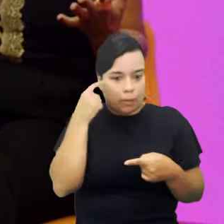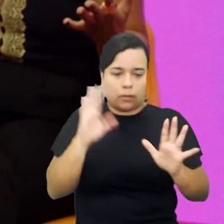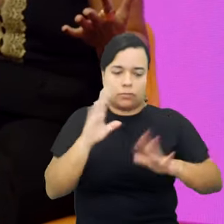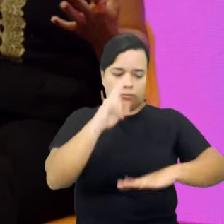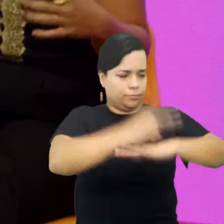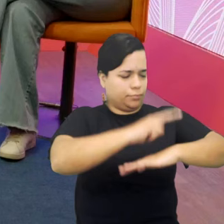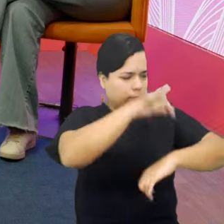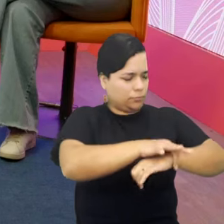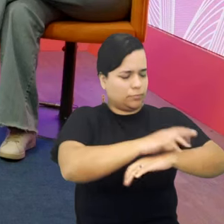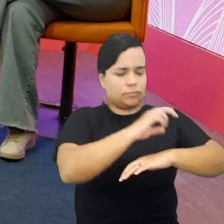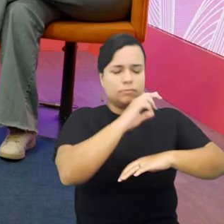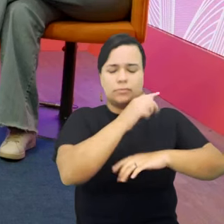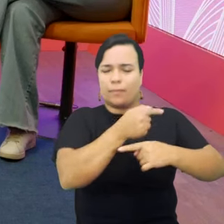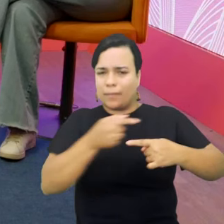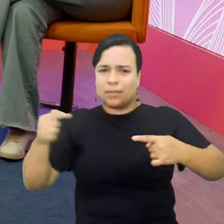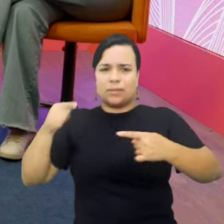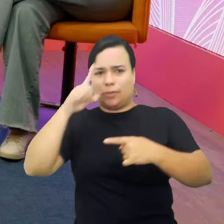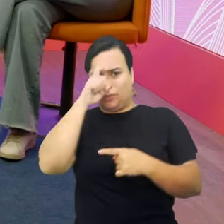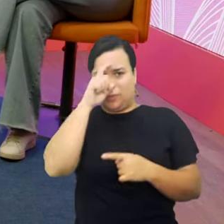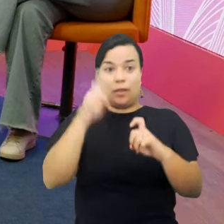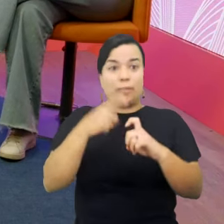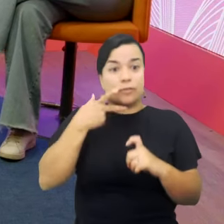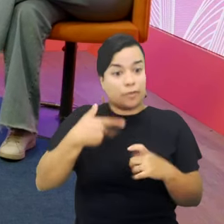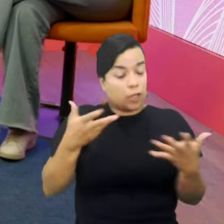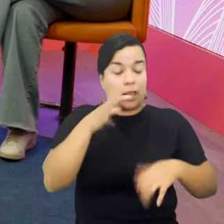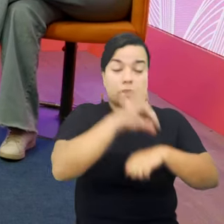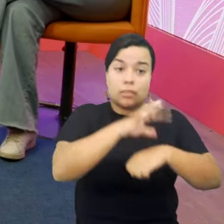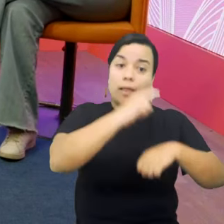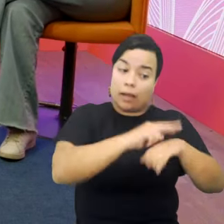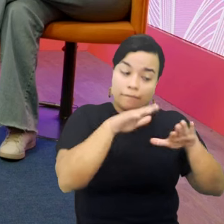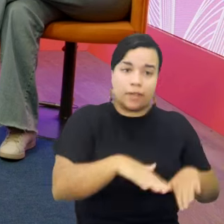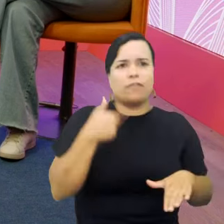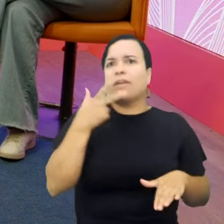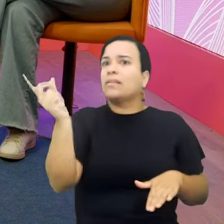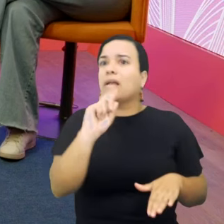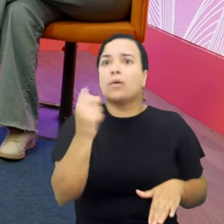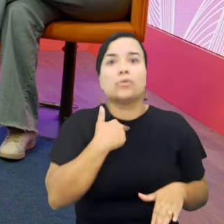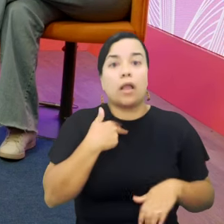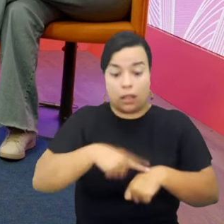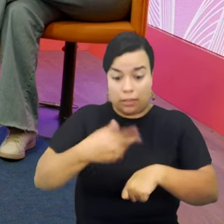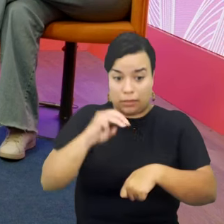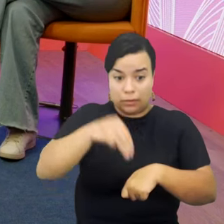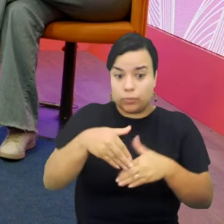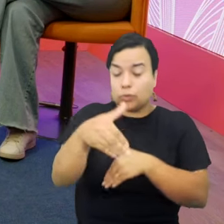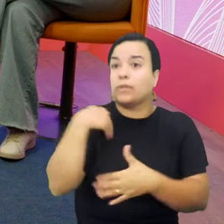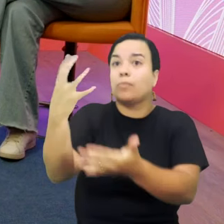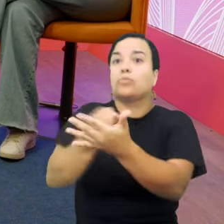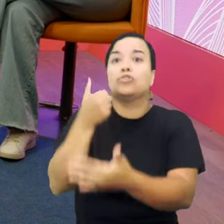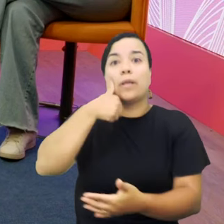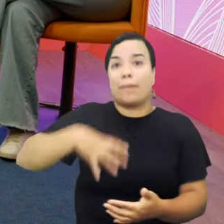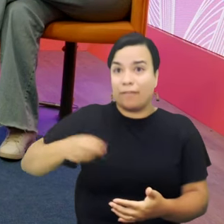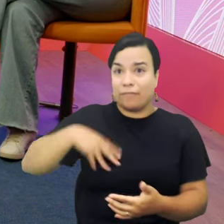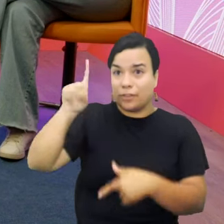no hospital, e o médico falou, não, eu tenho que te internar. Eu falei, não, você não tá entendendo, eu tenho que daqui meia hora buscar a filha na escola, amanhã eu